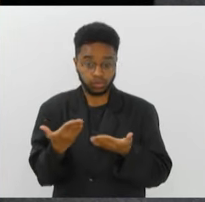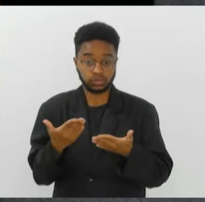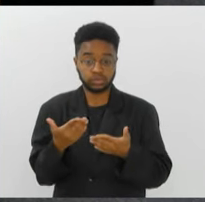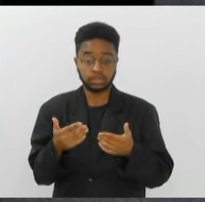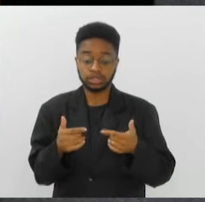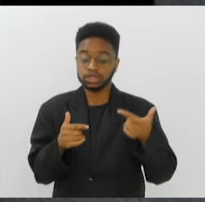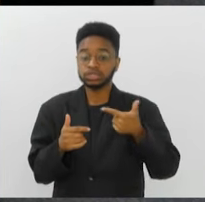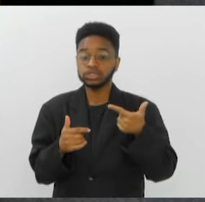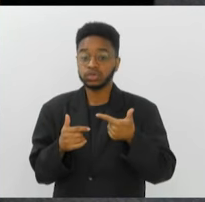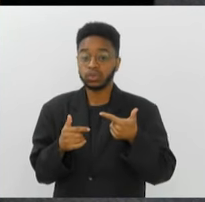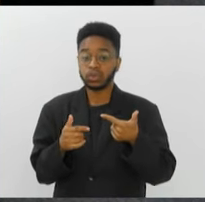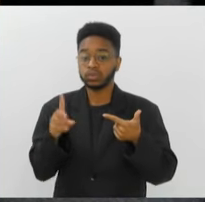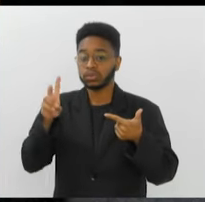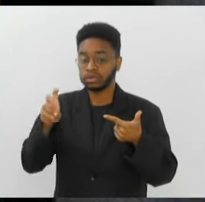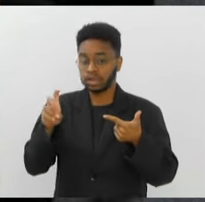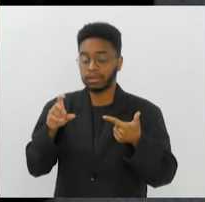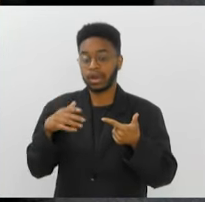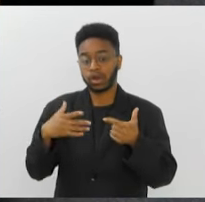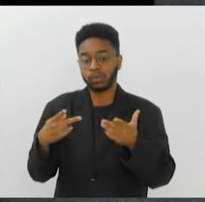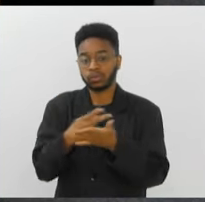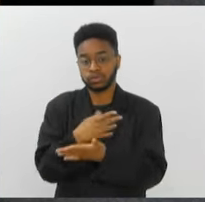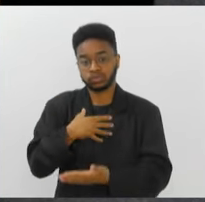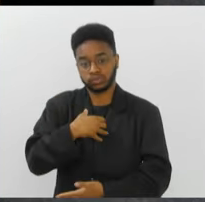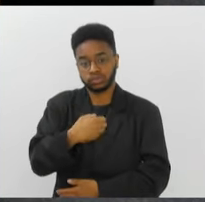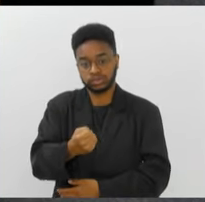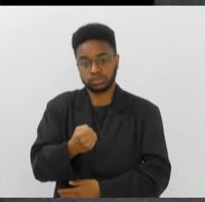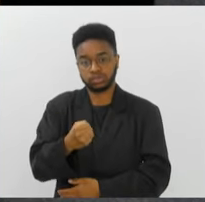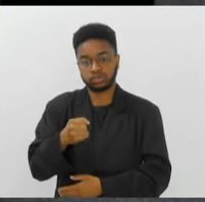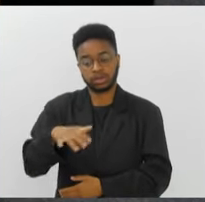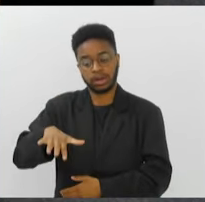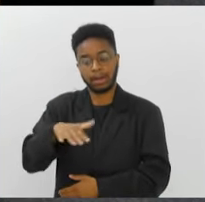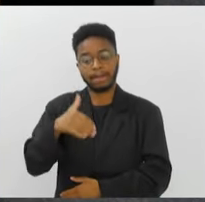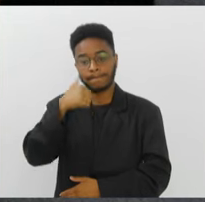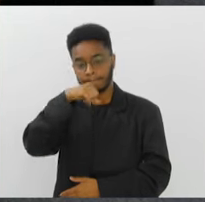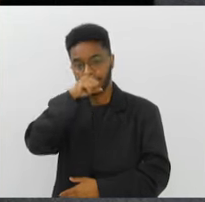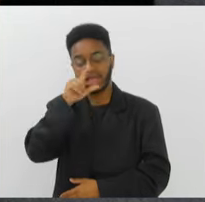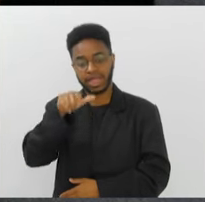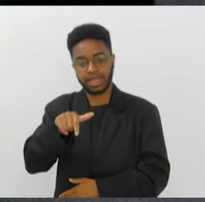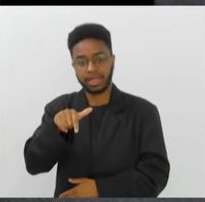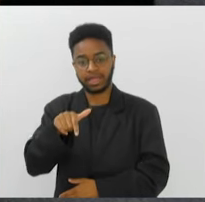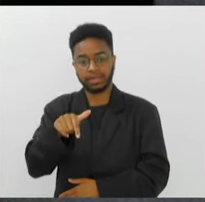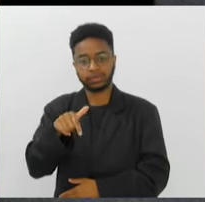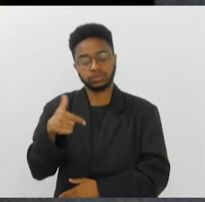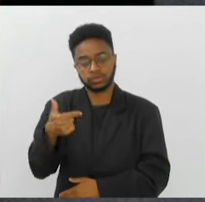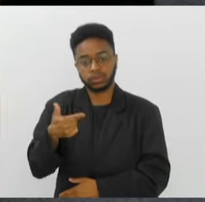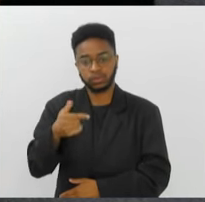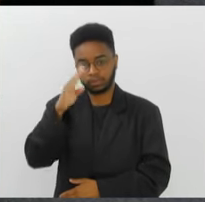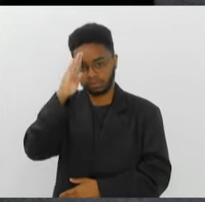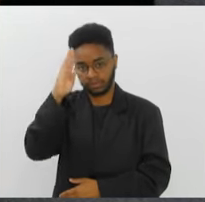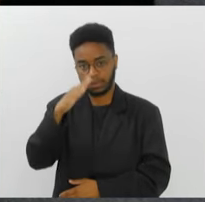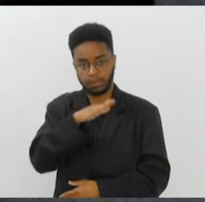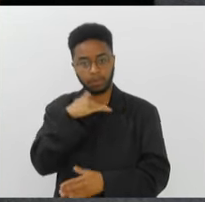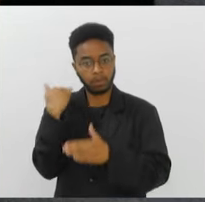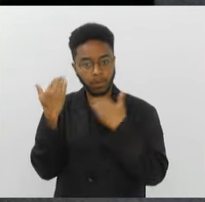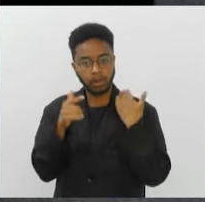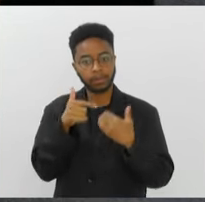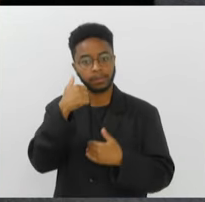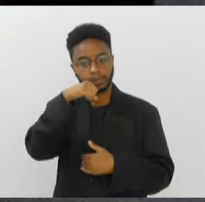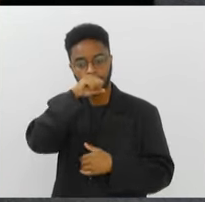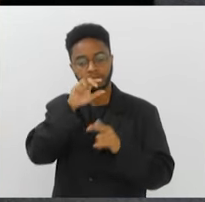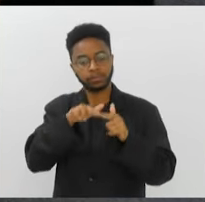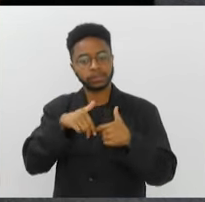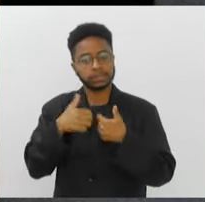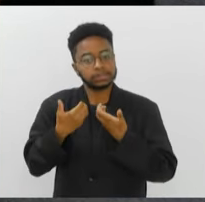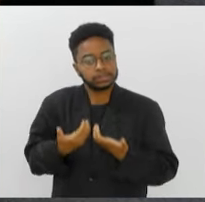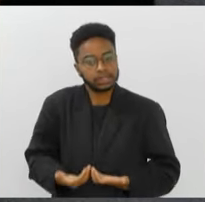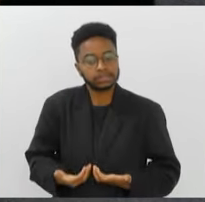de suicídio entre as mães, a segunda maior causa de morte é o suicídio das mães. É uma sobrecarga muito grande. E é